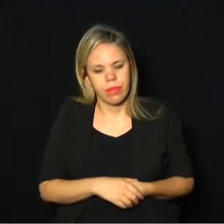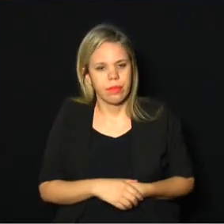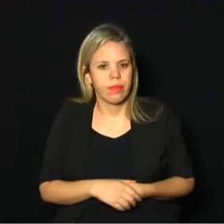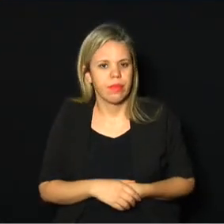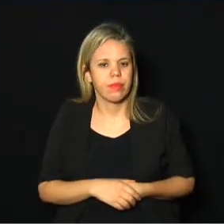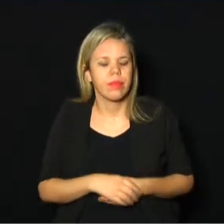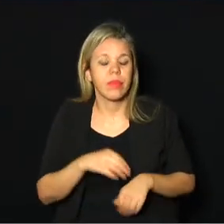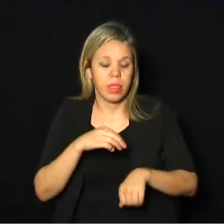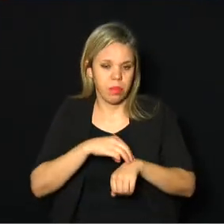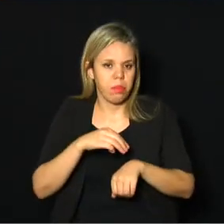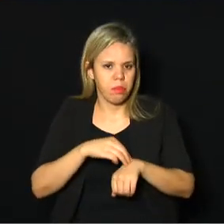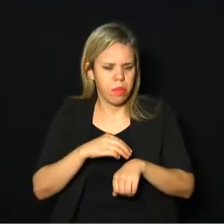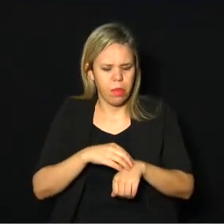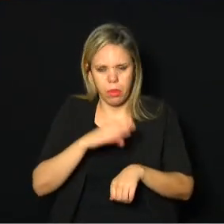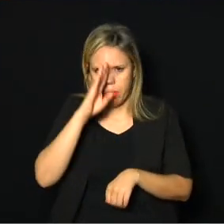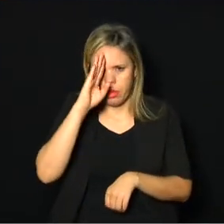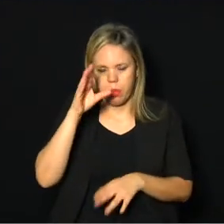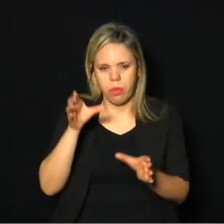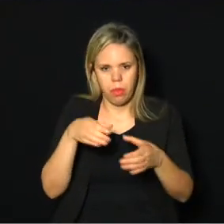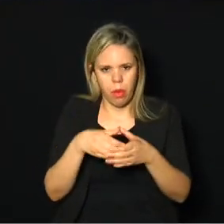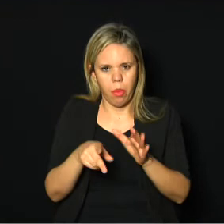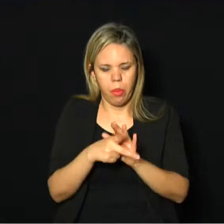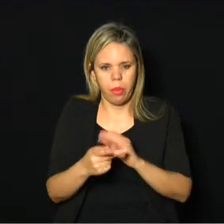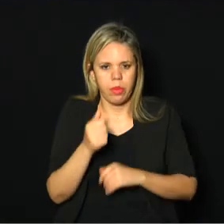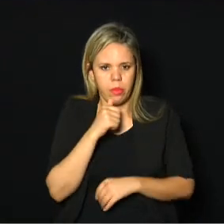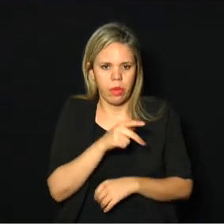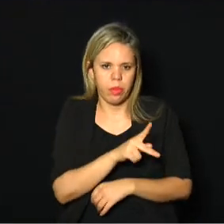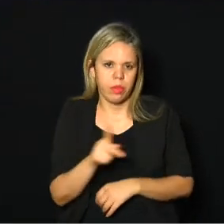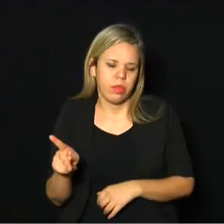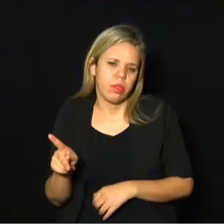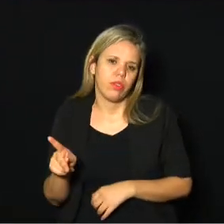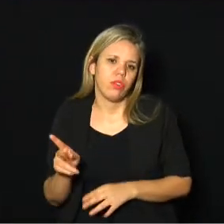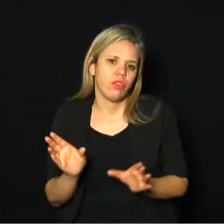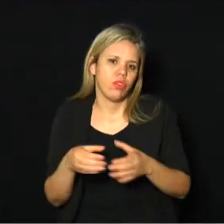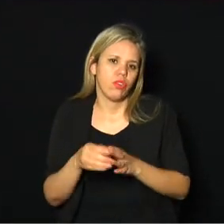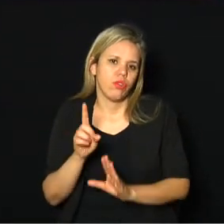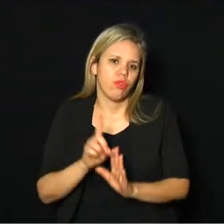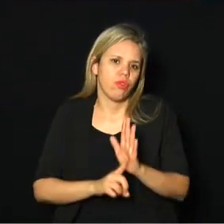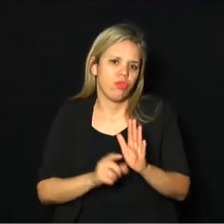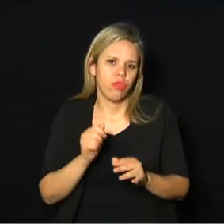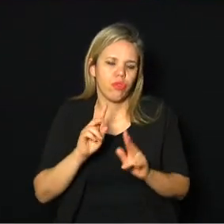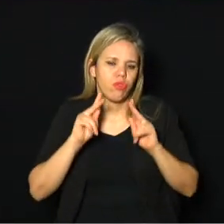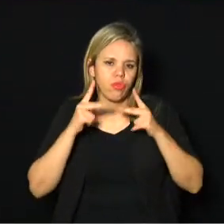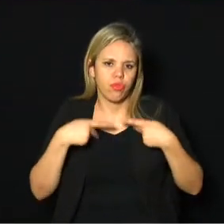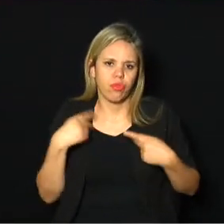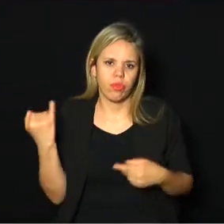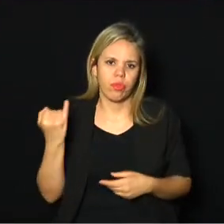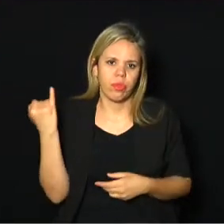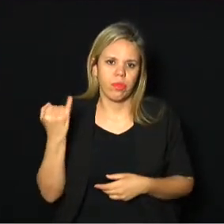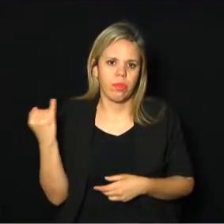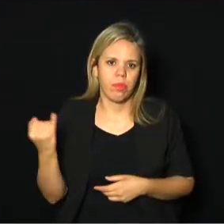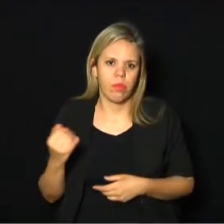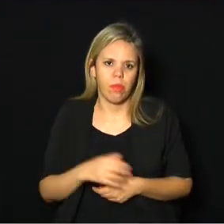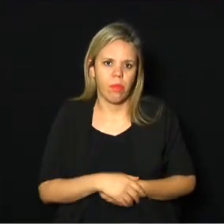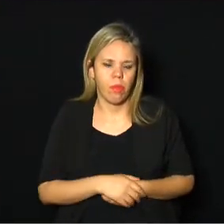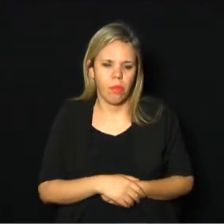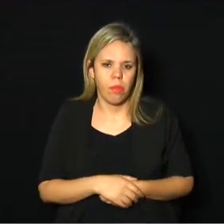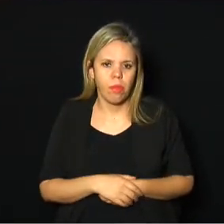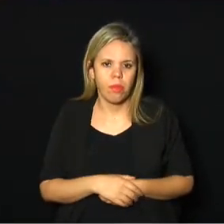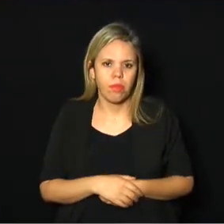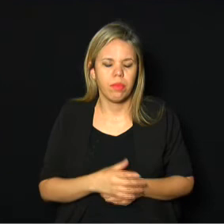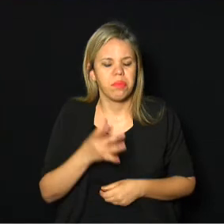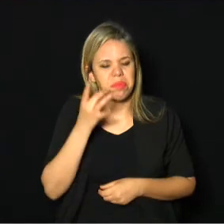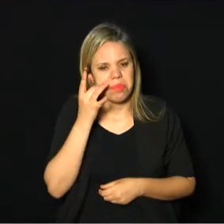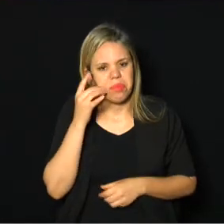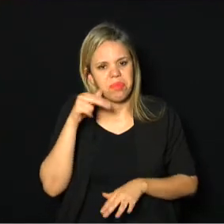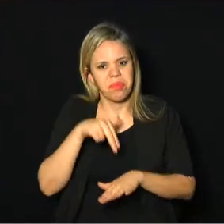membro suplente aqui na comissão, também é presidente da Comissão de Direitos Humanos, né, uma comissão muito importante. É importante a tua presença